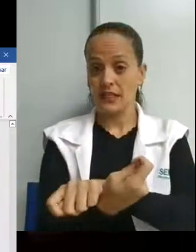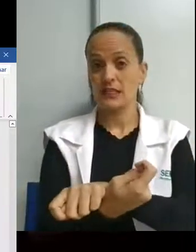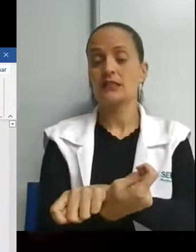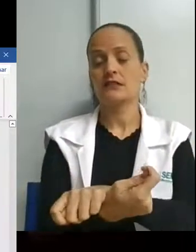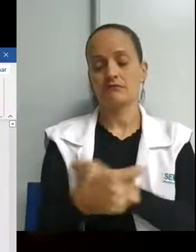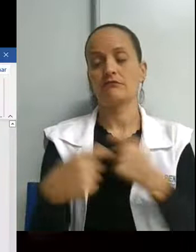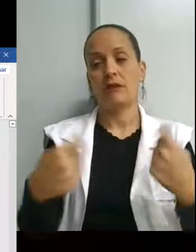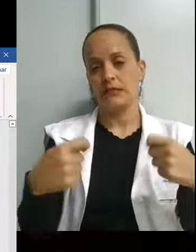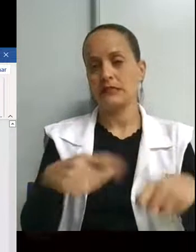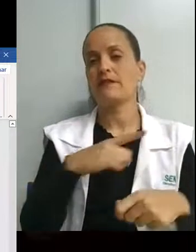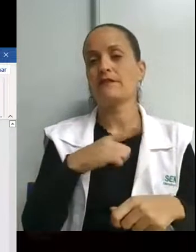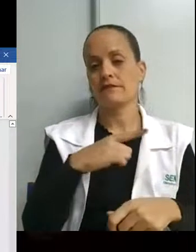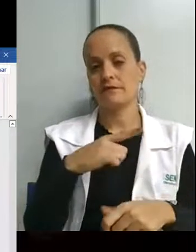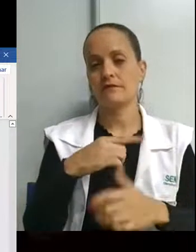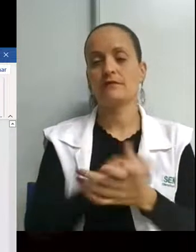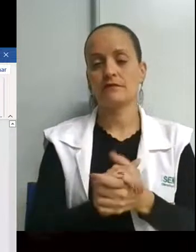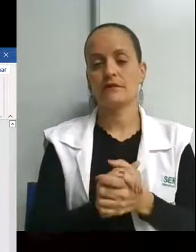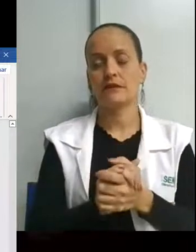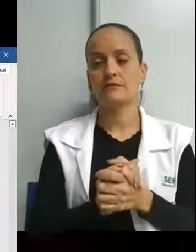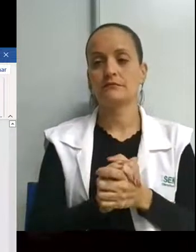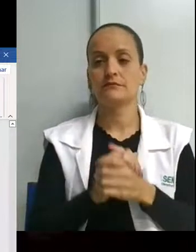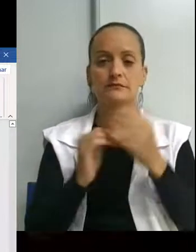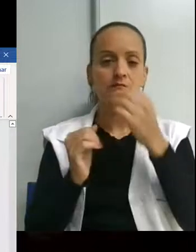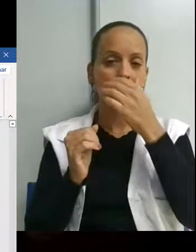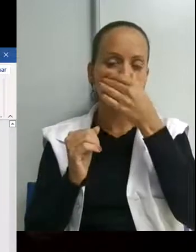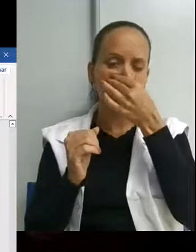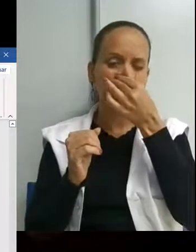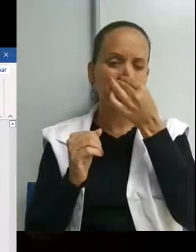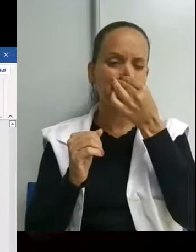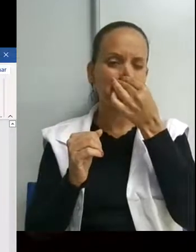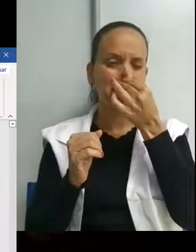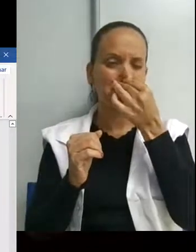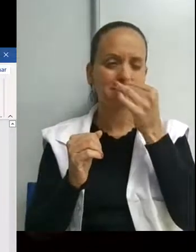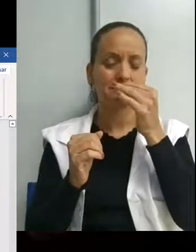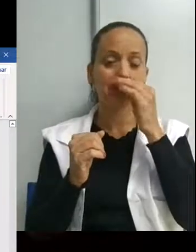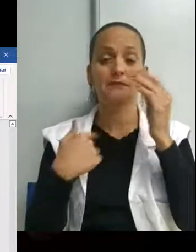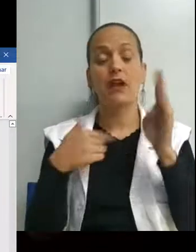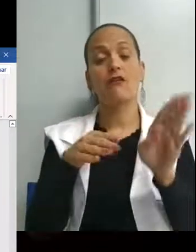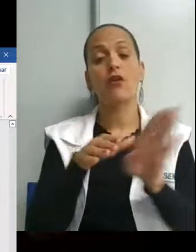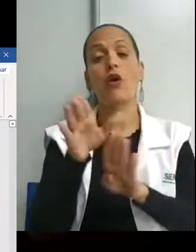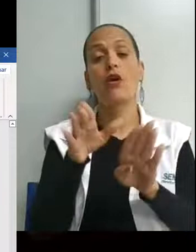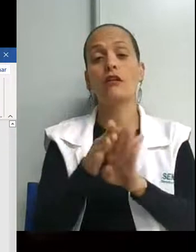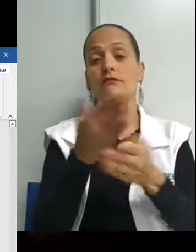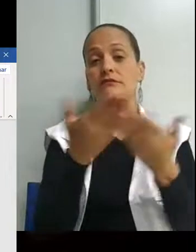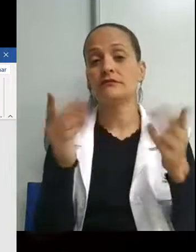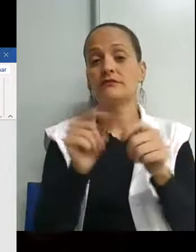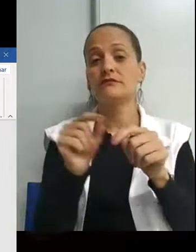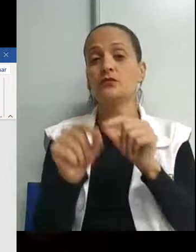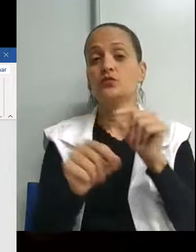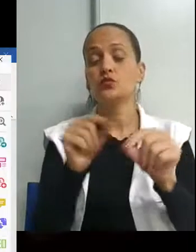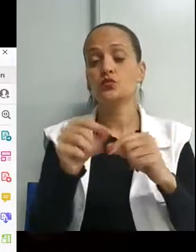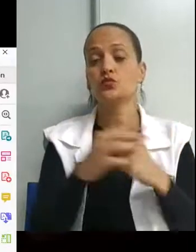Então, o que eu aconselho vocês fazerem? Usar a apostila, porque aqui